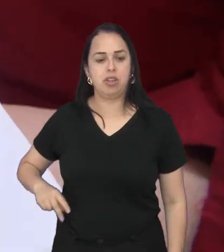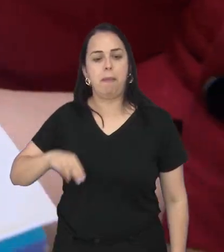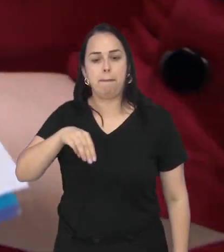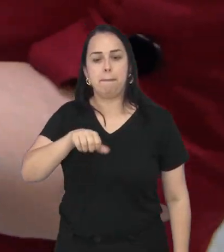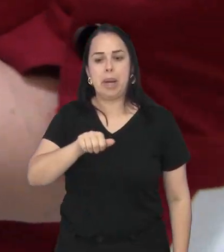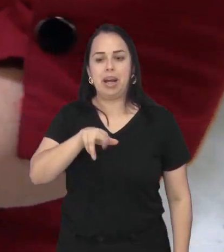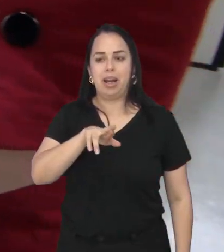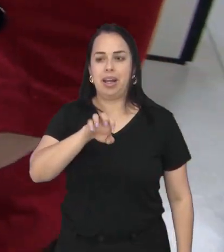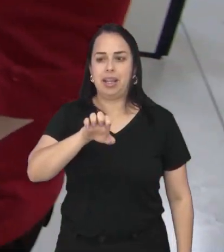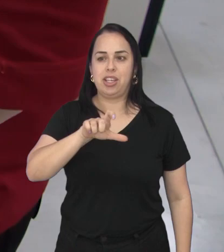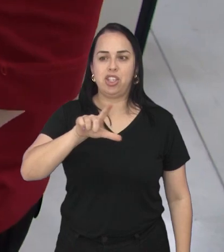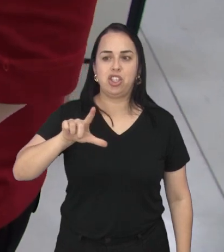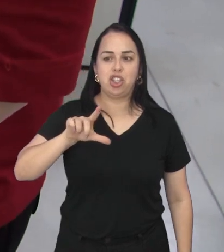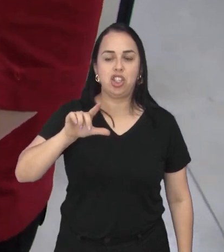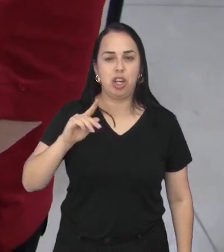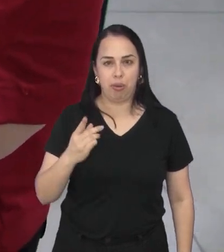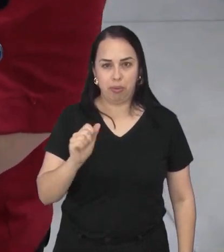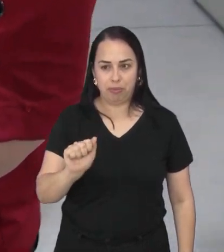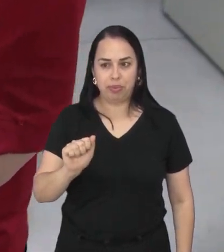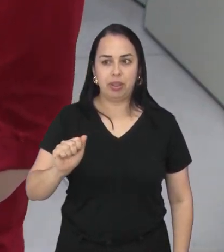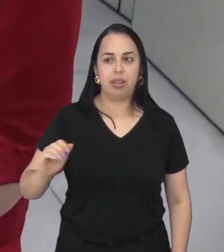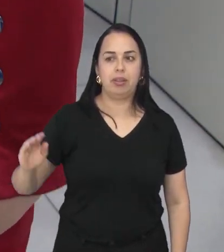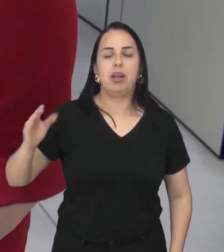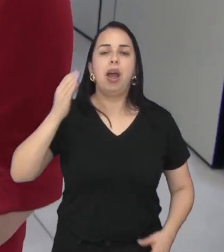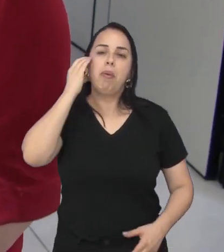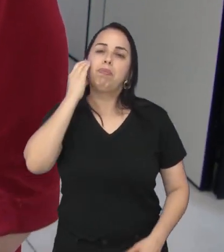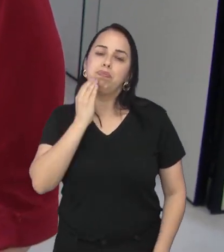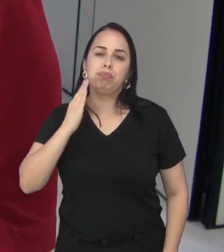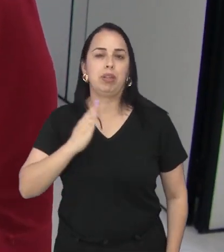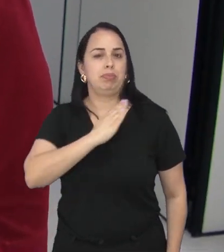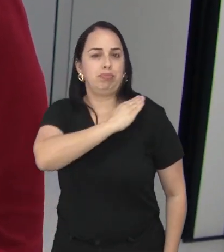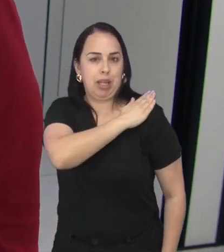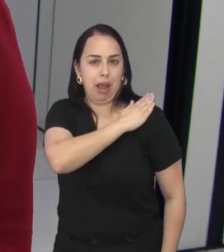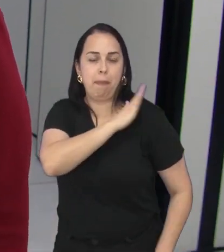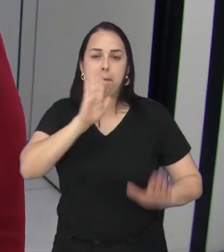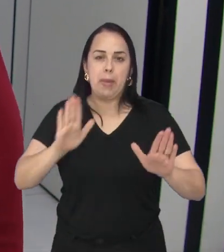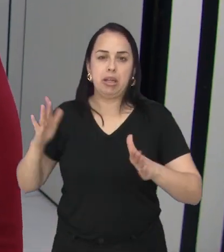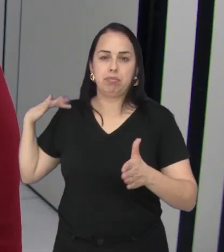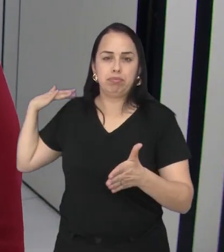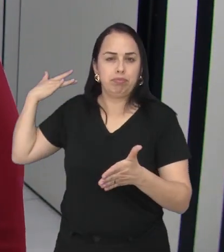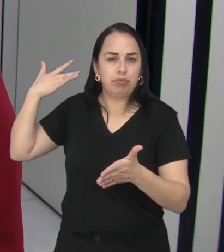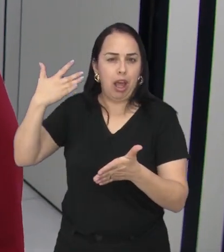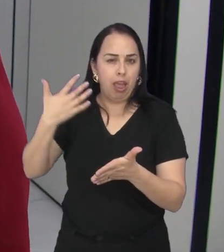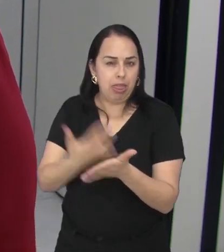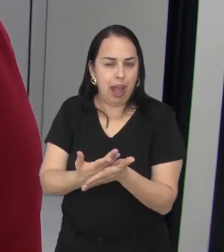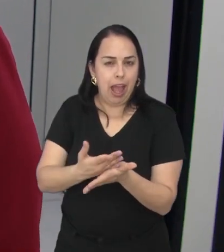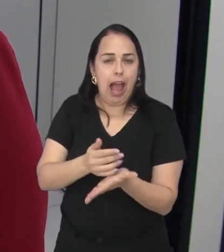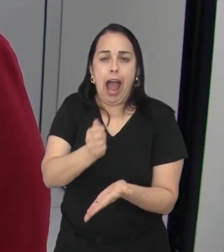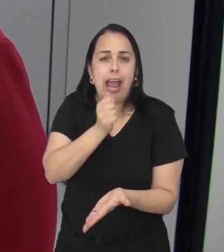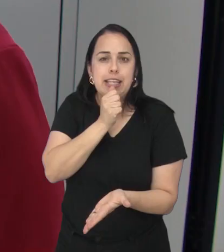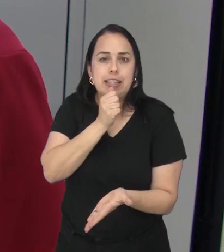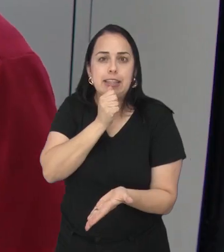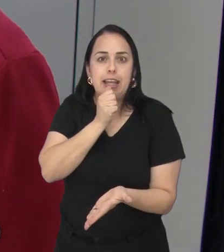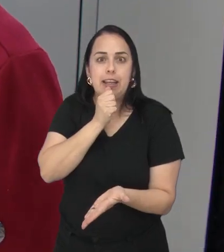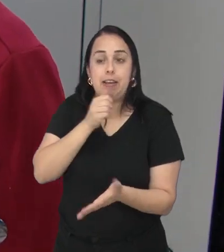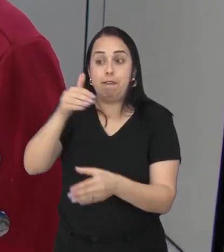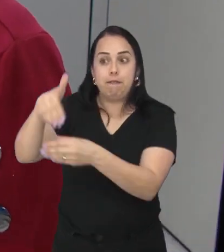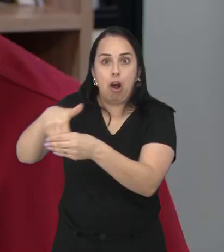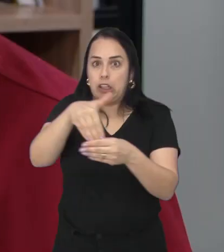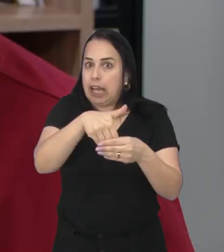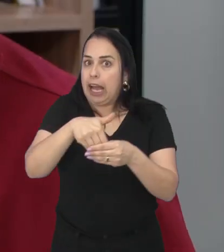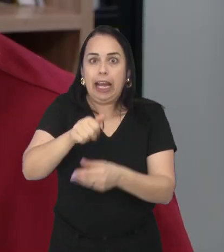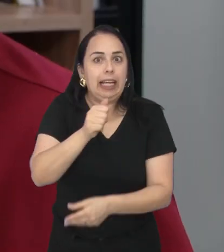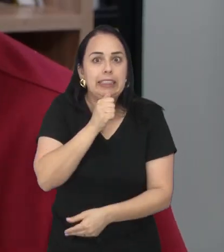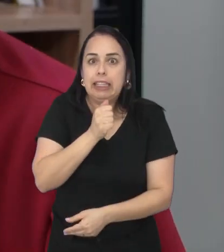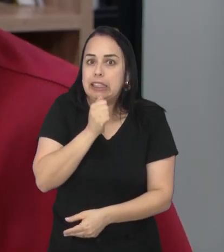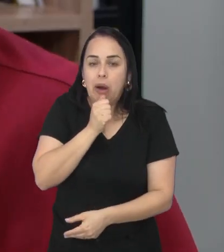Velha. Mas a professora explica que nesse primeiro período, os valores republicanos ainda não eram uma realidade.